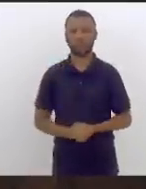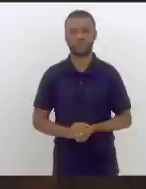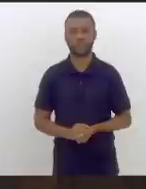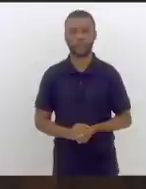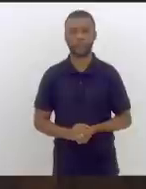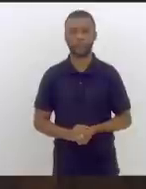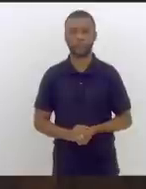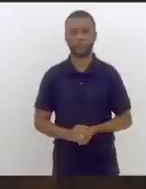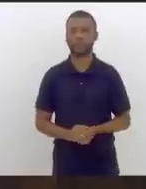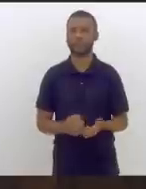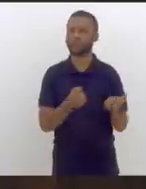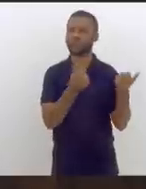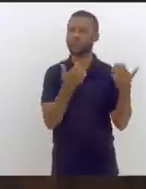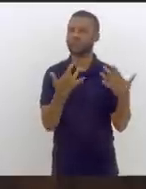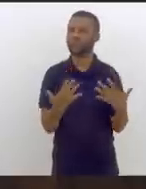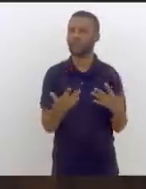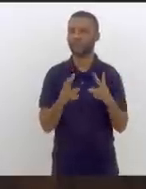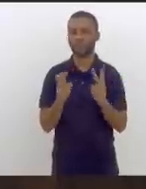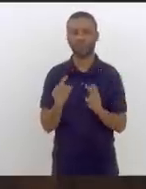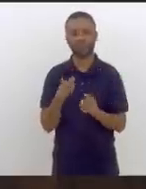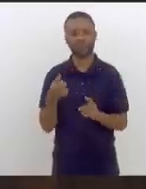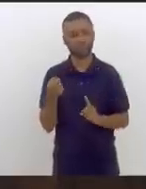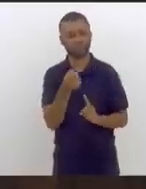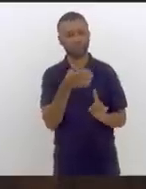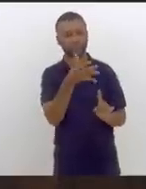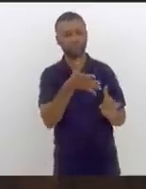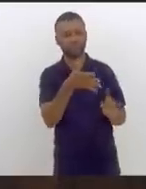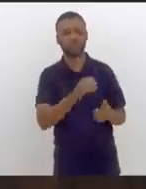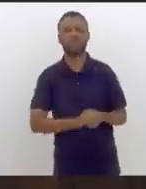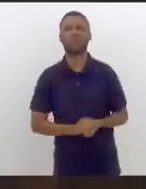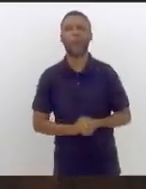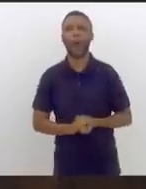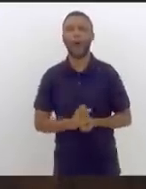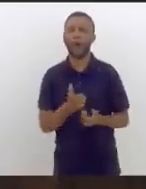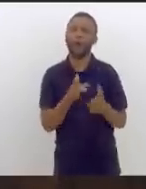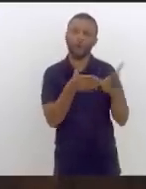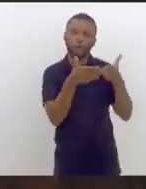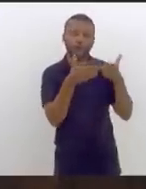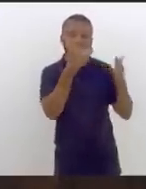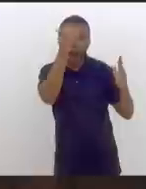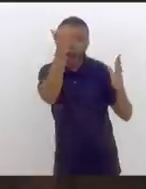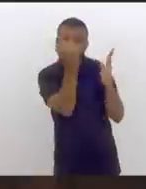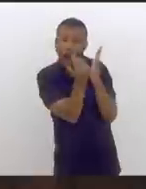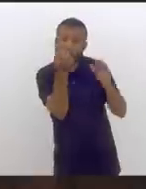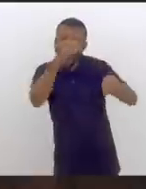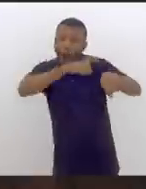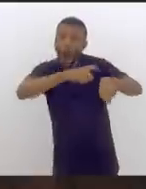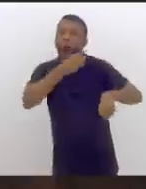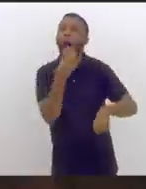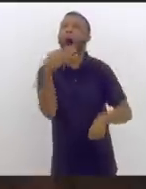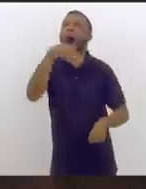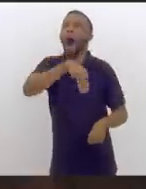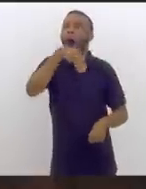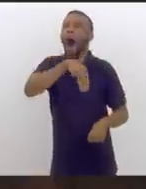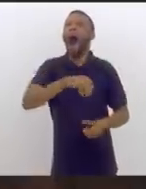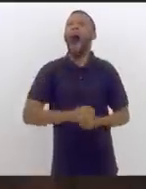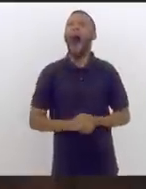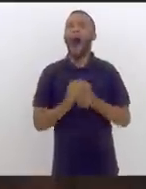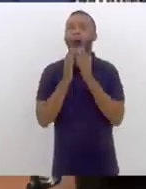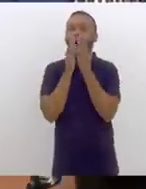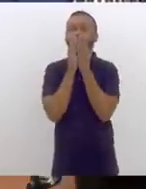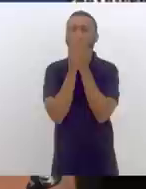Então vamos tratar outro sobre vamos até os 3 minutos e dentro do tema